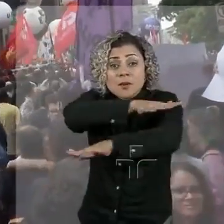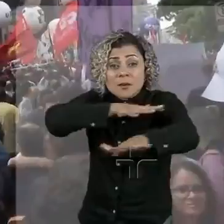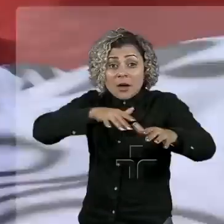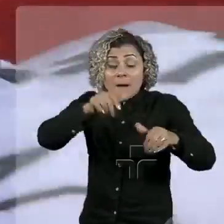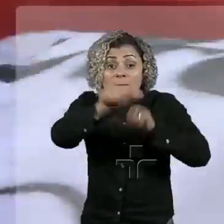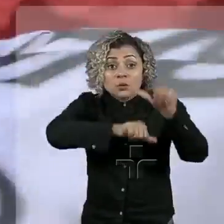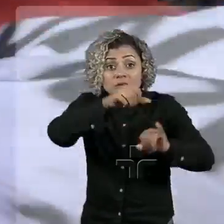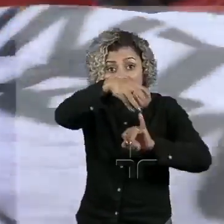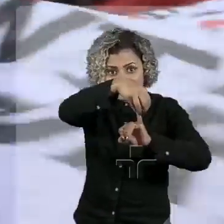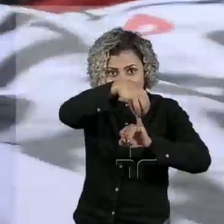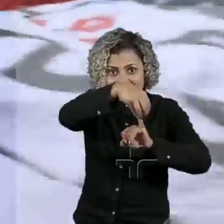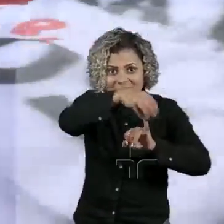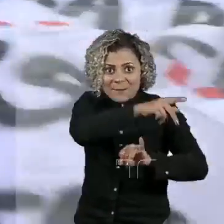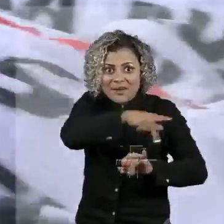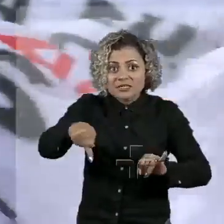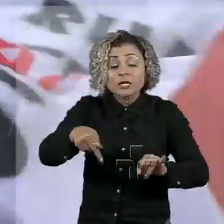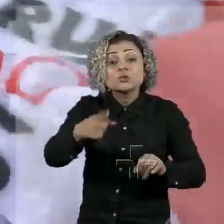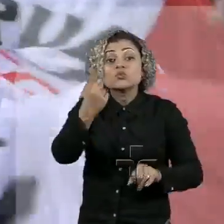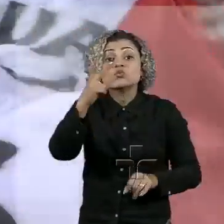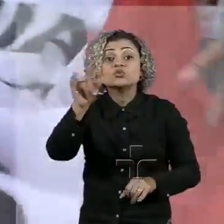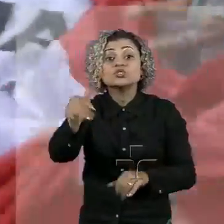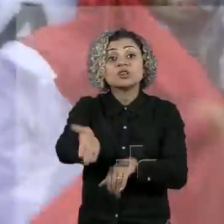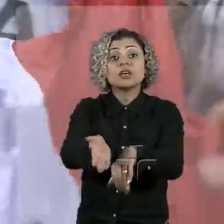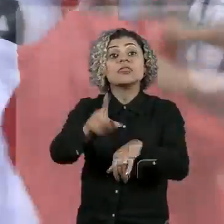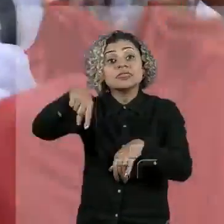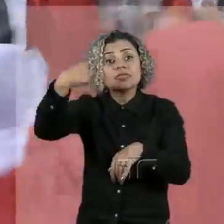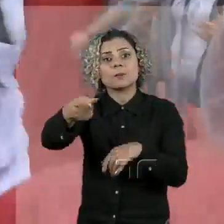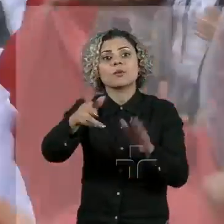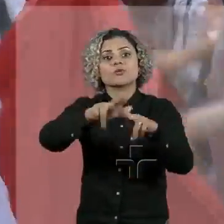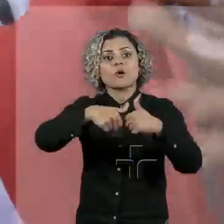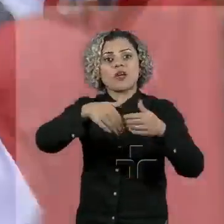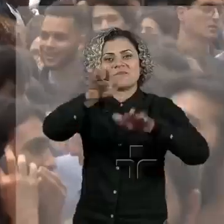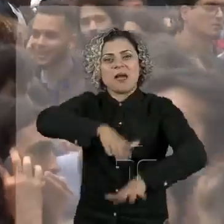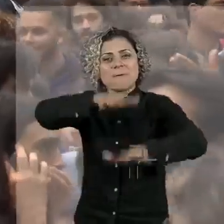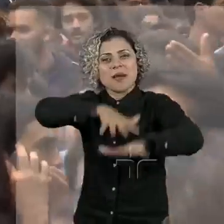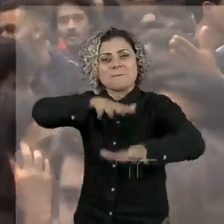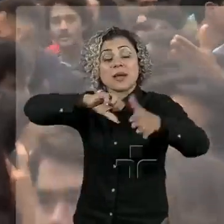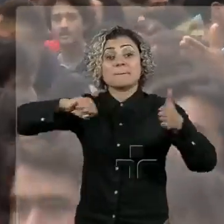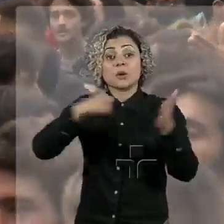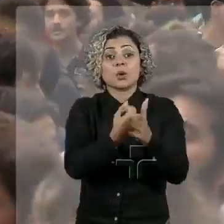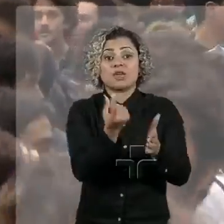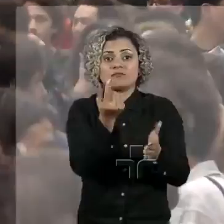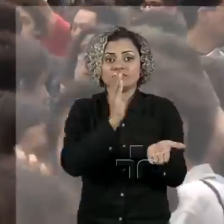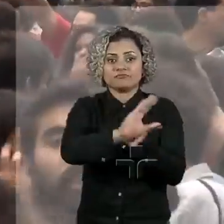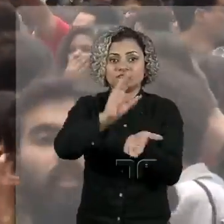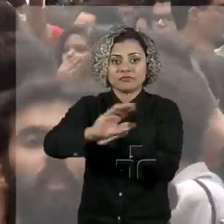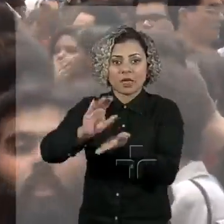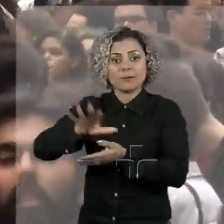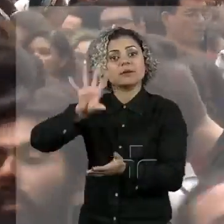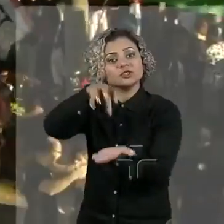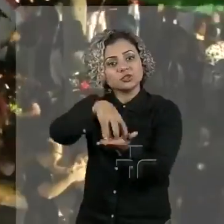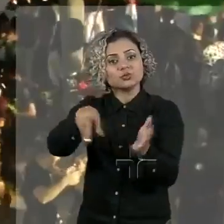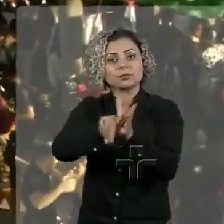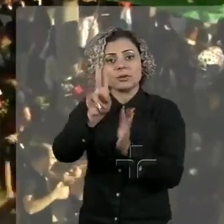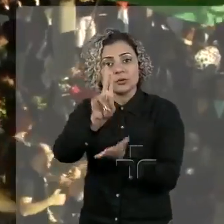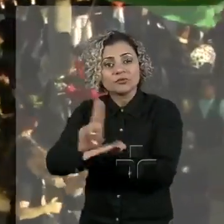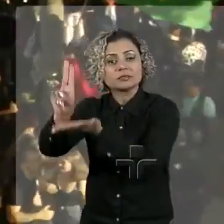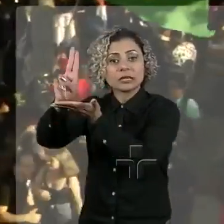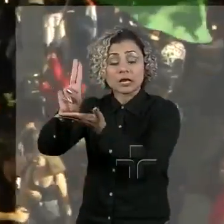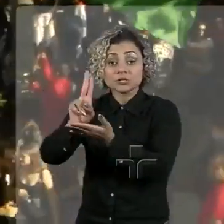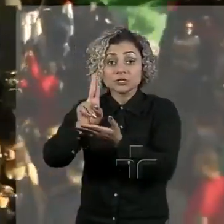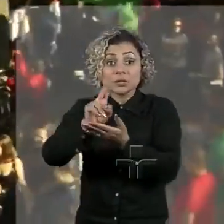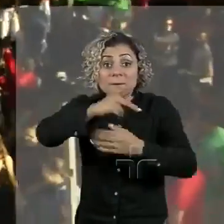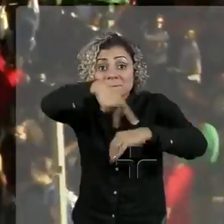responsável pelo Enem ocorreu um dia depois dos protestos contra o bloqueio de verbas de universidades e institutos federais. Em todo o